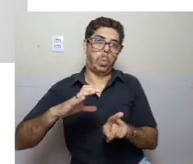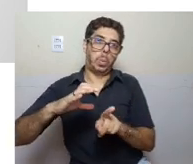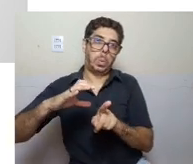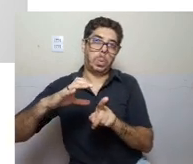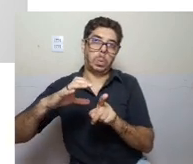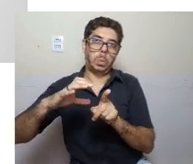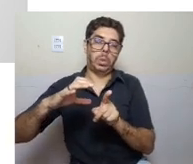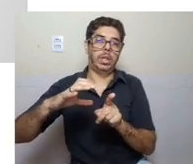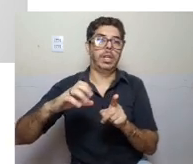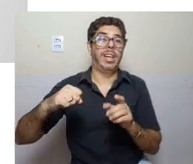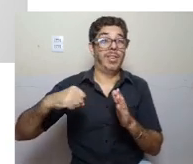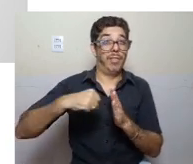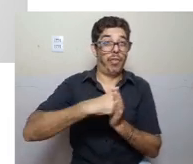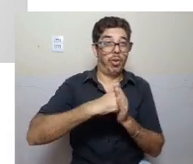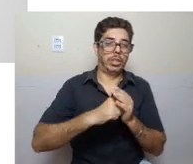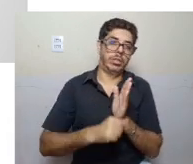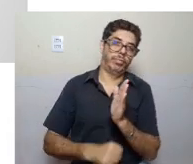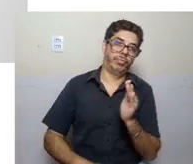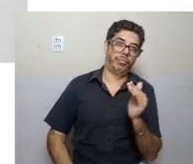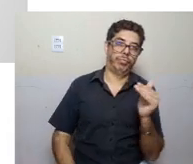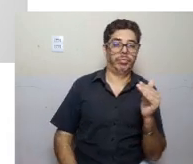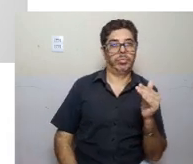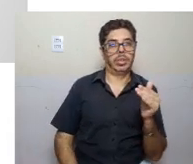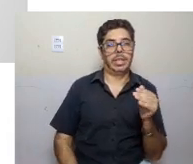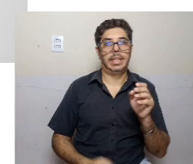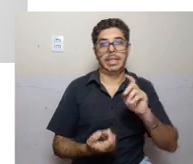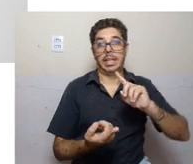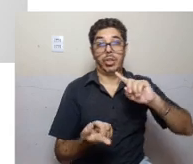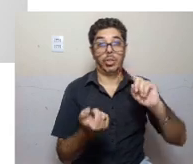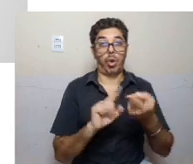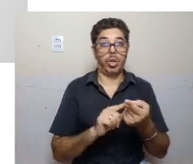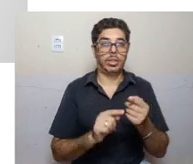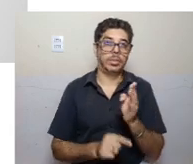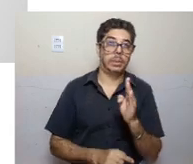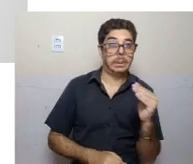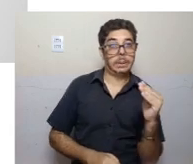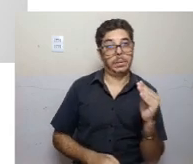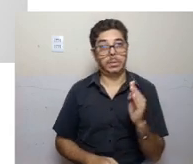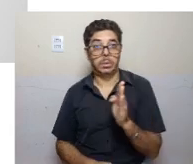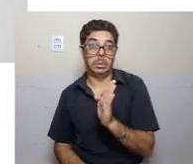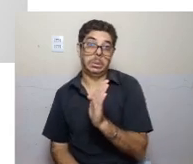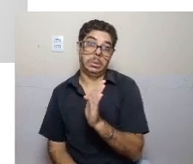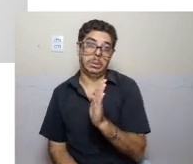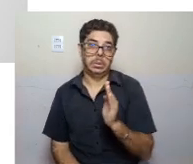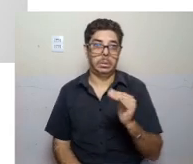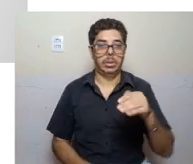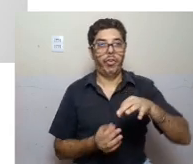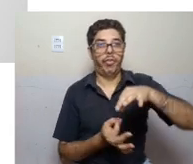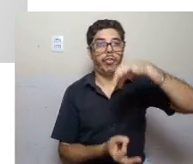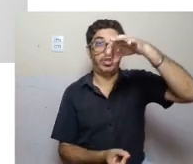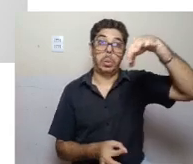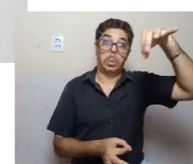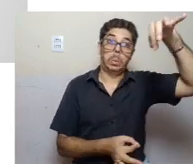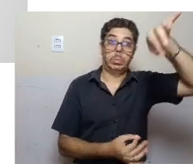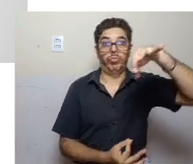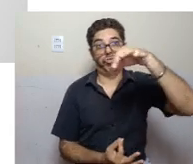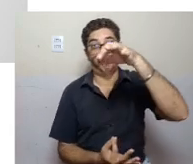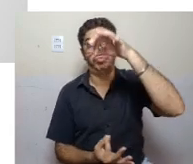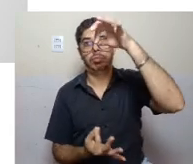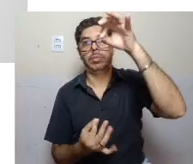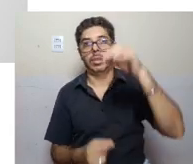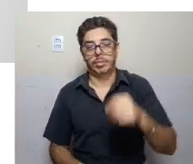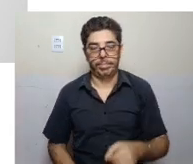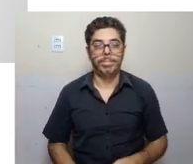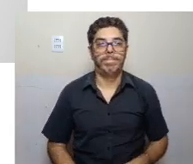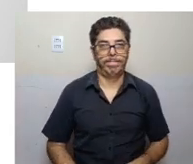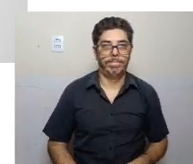desvia para a esquerda. Se a corrente for invertida, o fio vai ser desviado para a direita. Se não houver corrente no fio, ele permanece